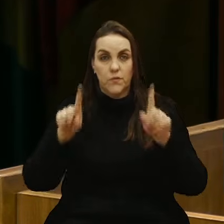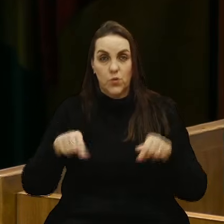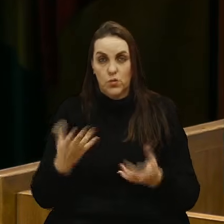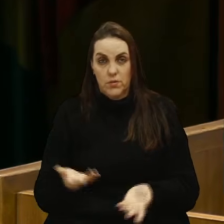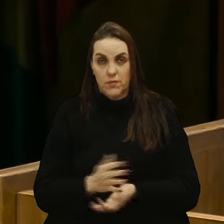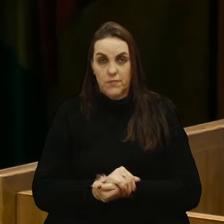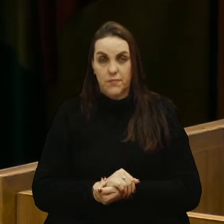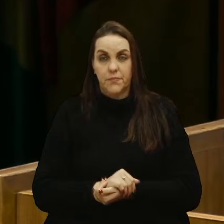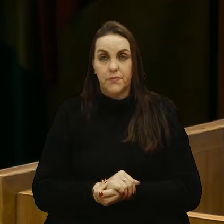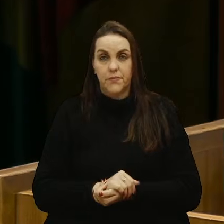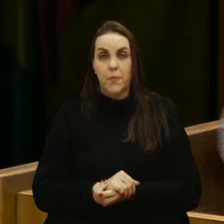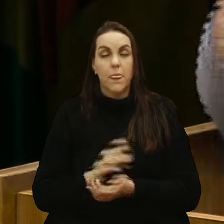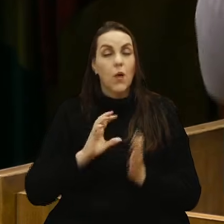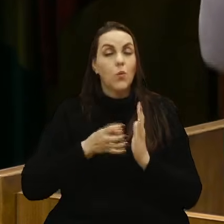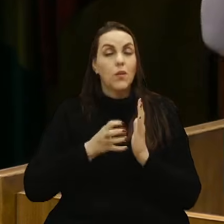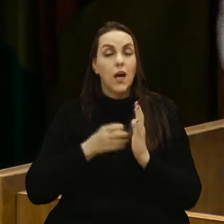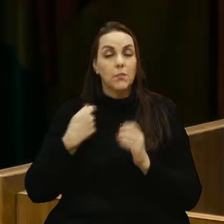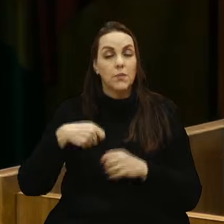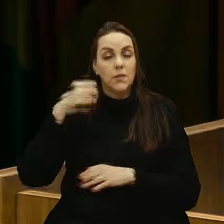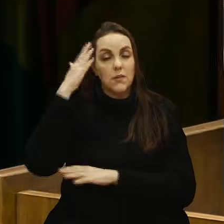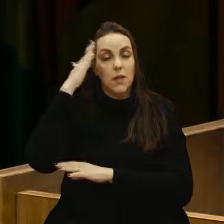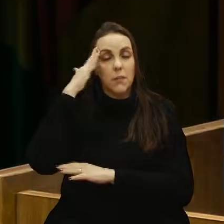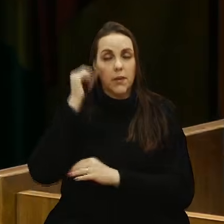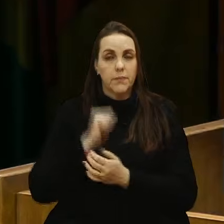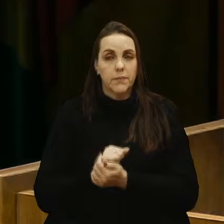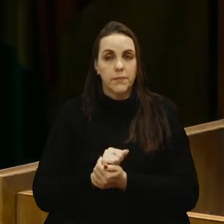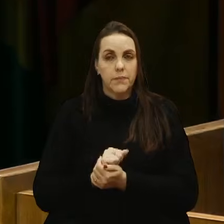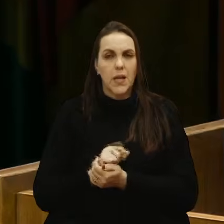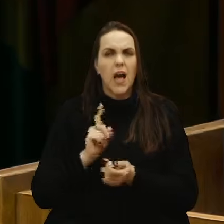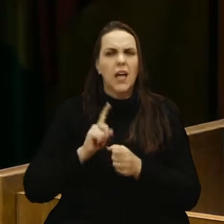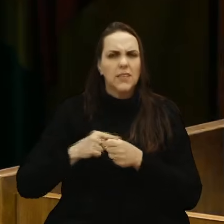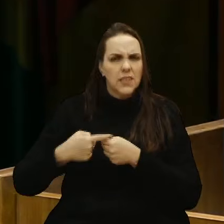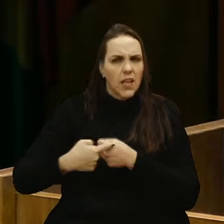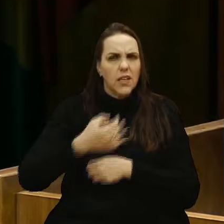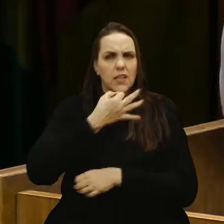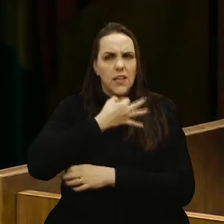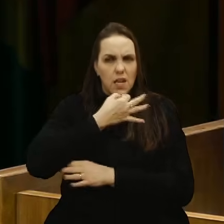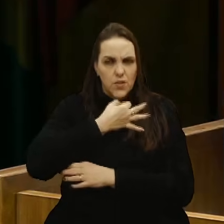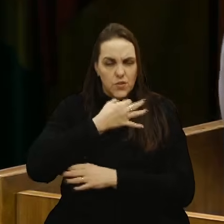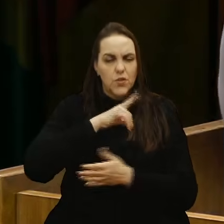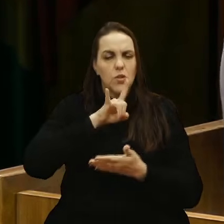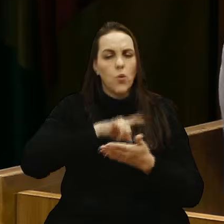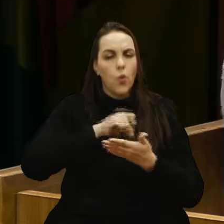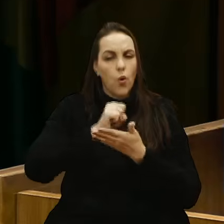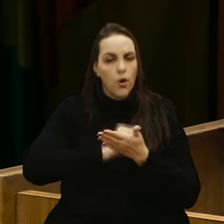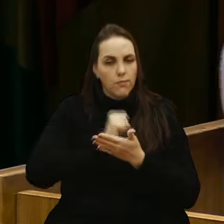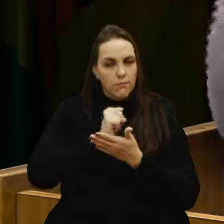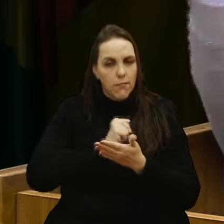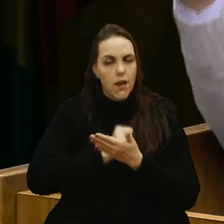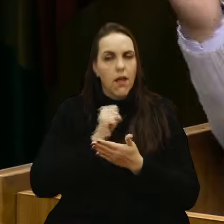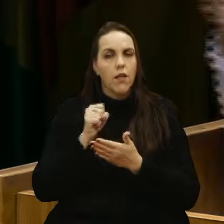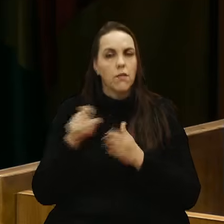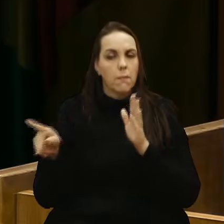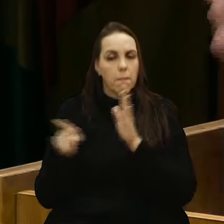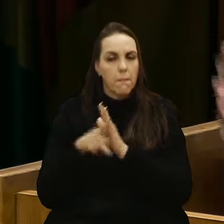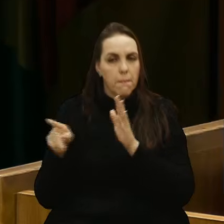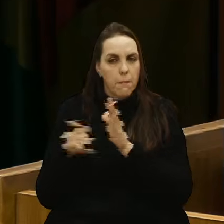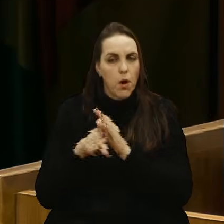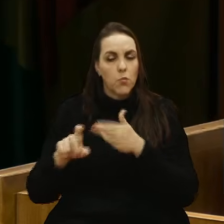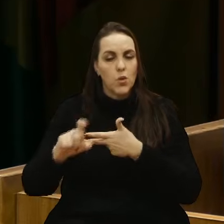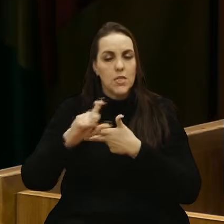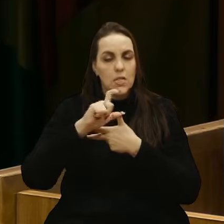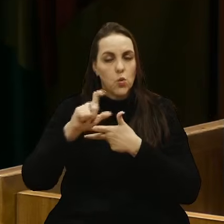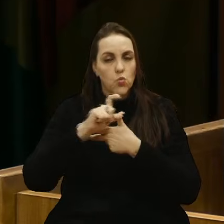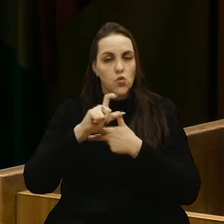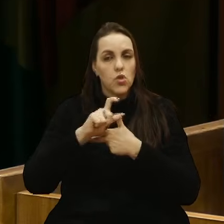que nós precisamos saber. O município de Caxias, o contrato referente ao Poder Executivo e às autarquias